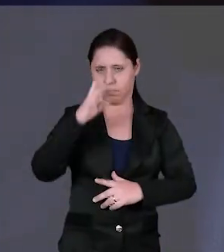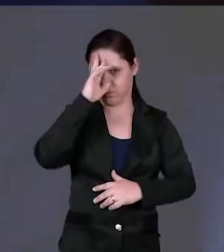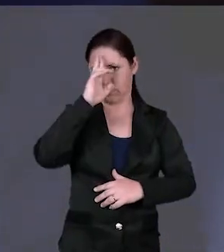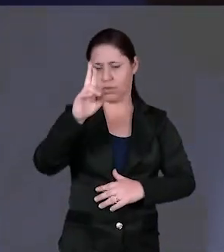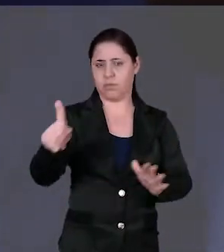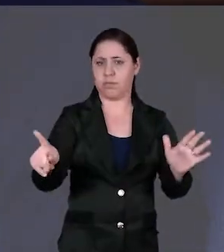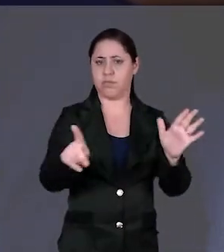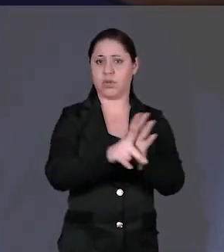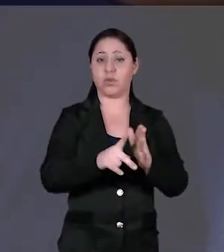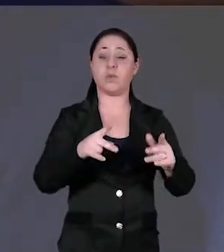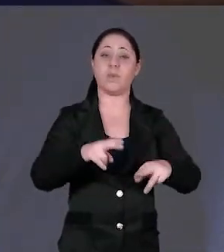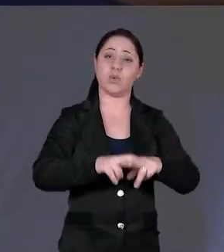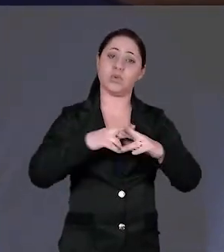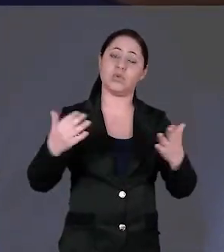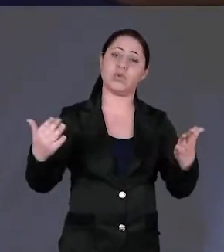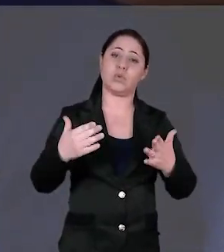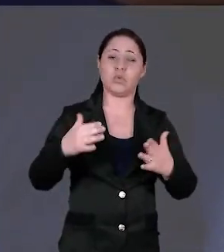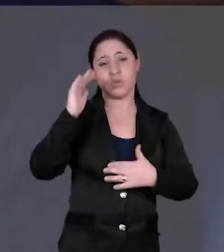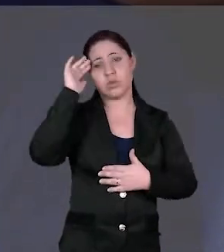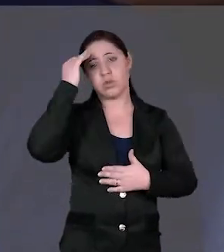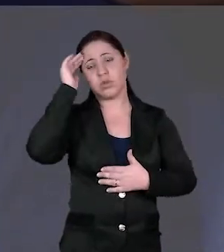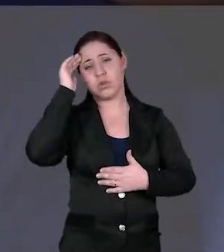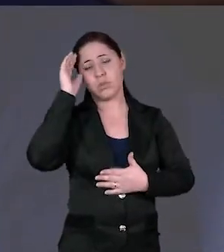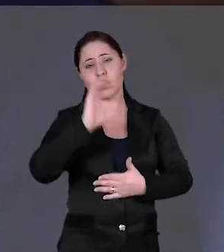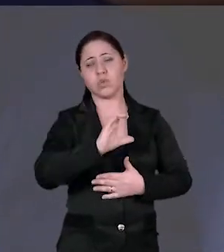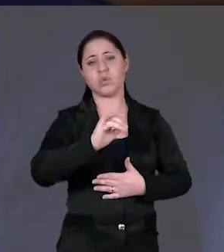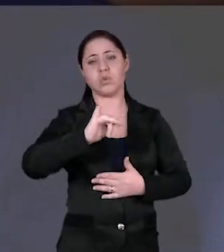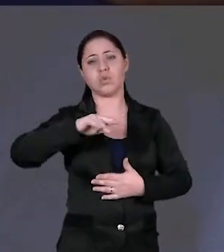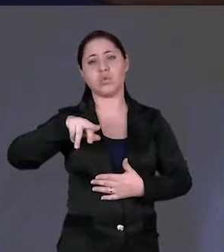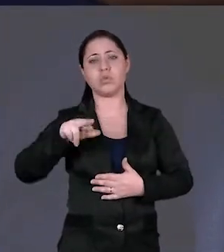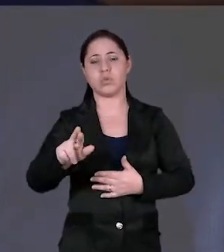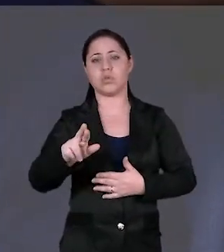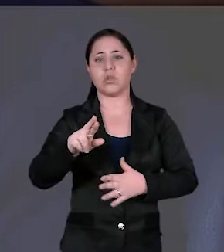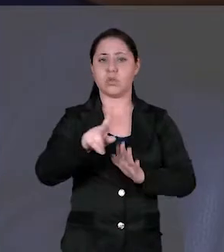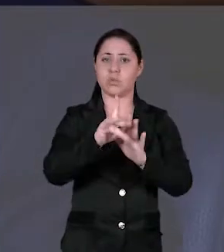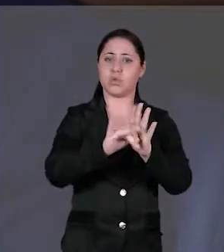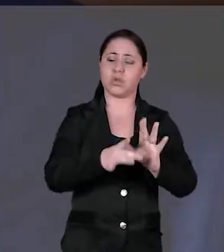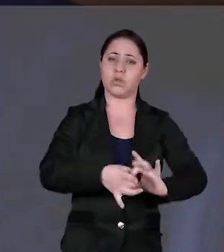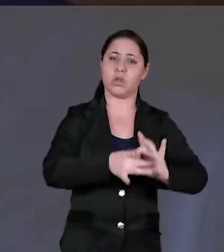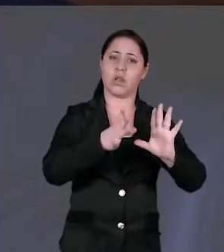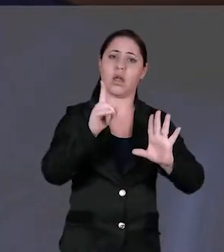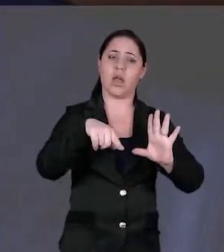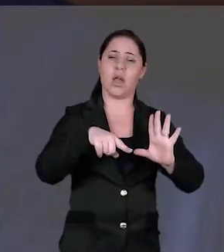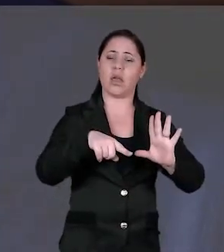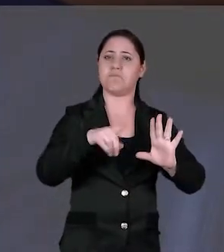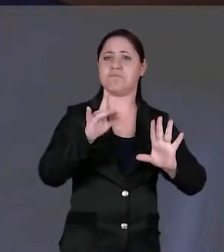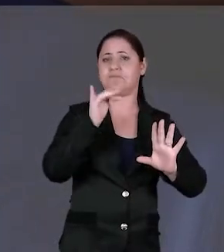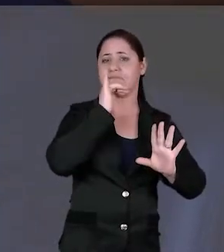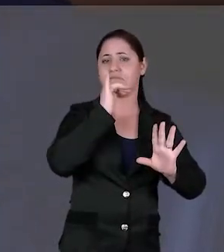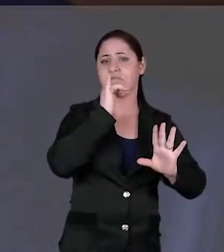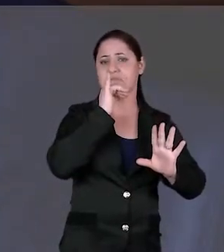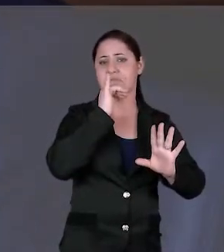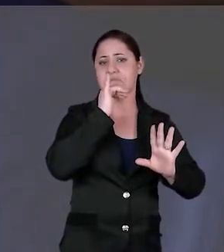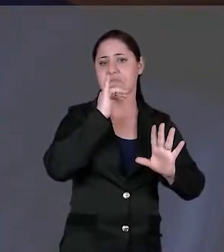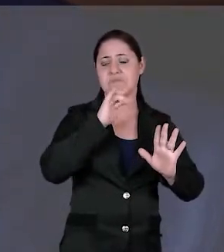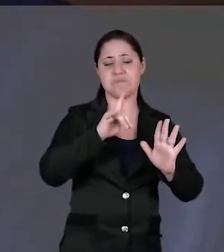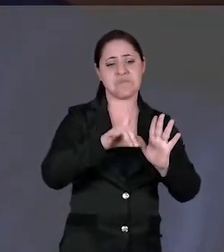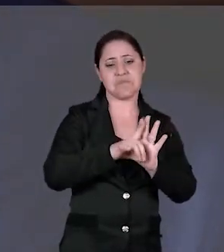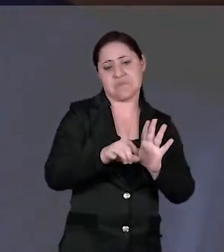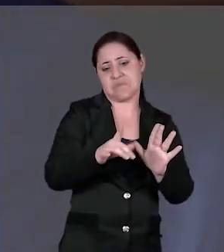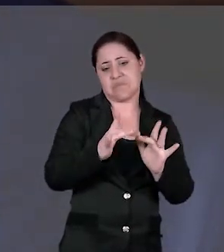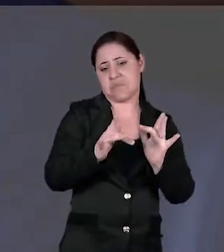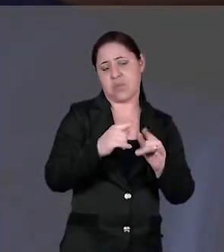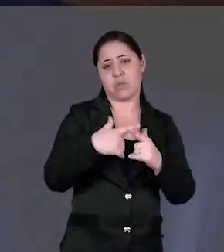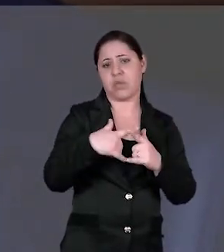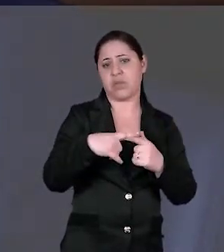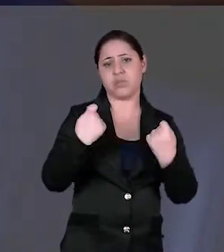Então, por isso hoje nós temos esse entendimento da Comissão de Constituição e Justiça que o projeto autorizativo é praticamente inócuo, né, que você